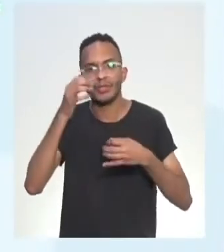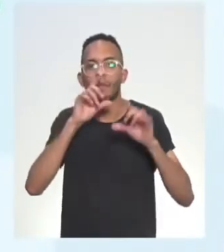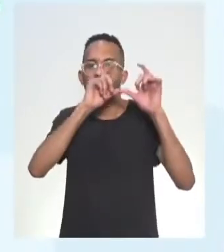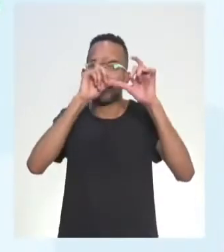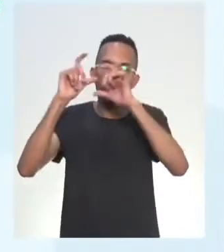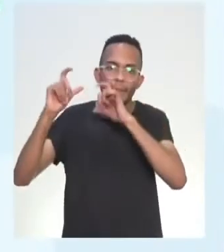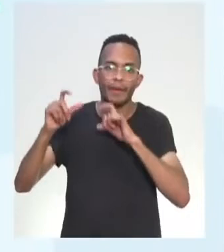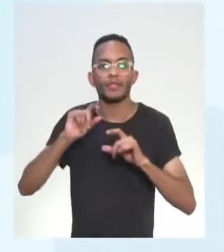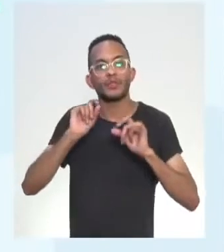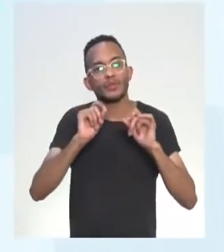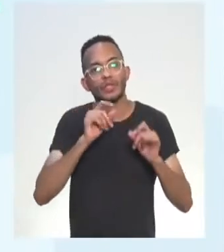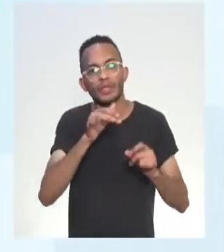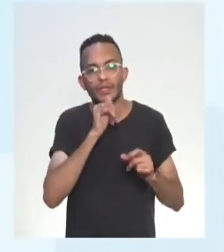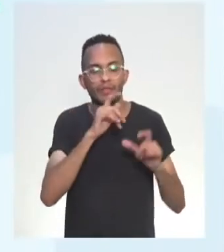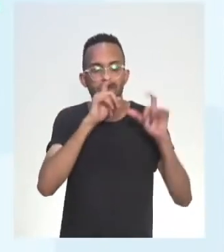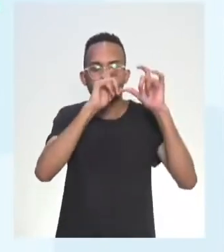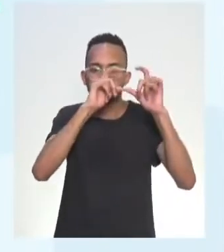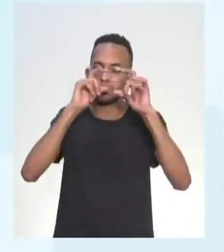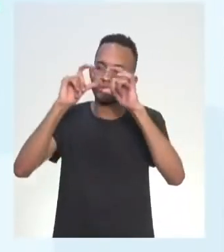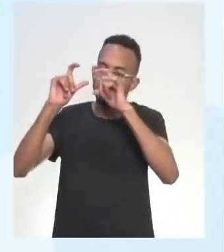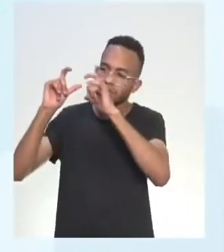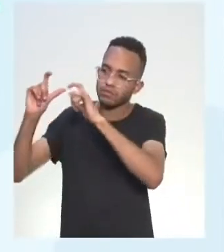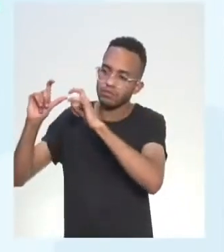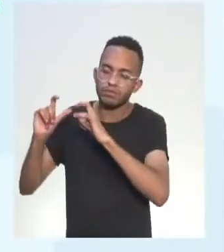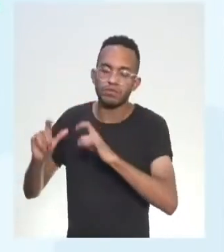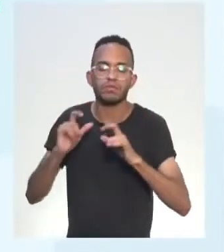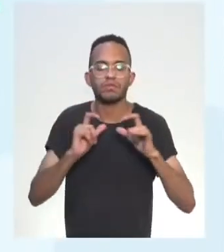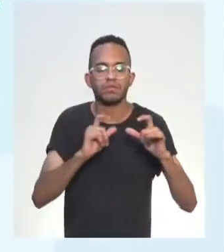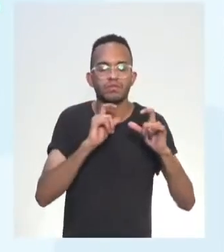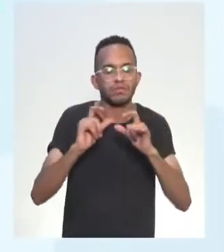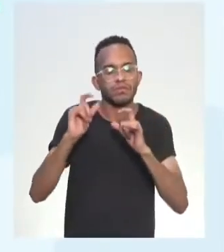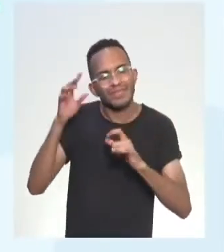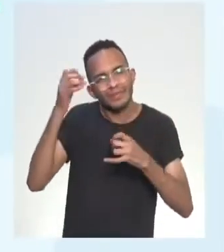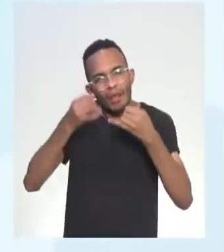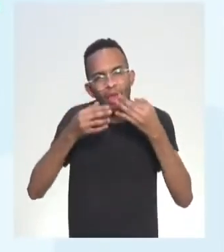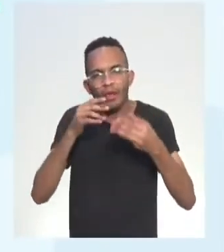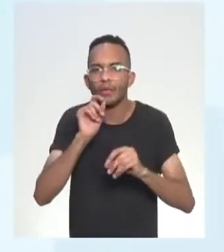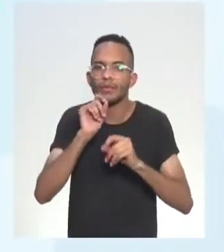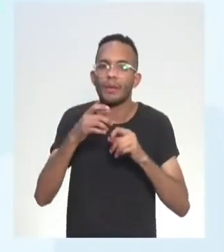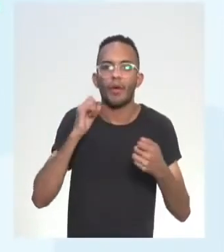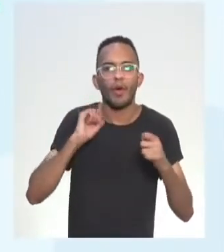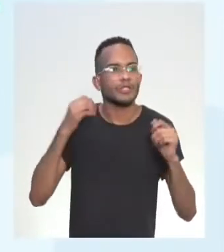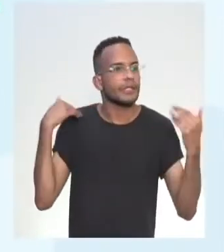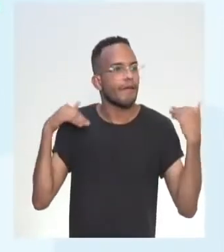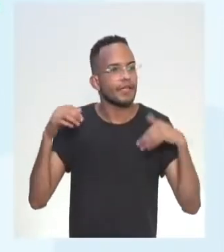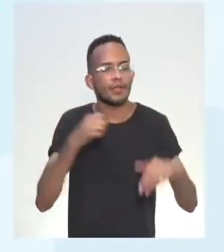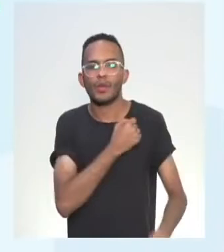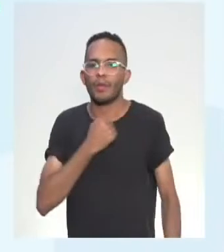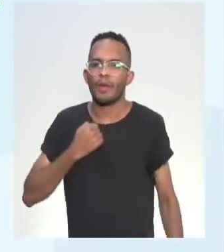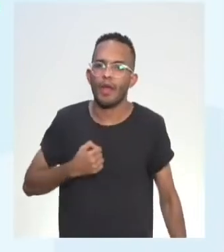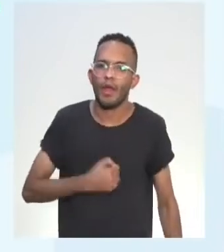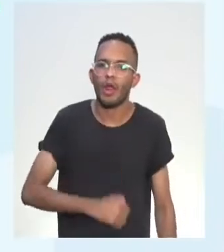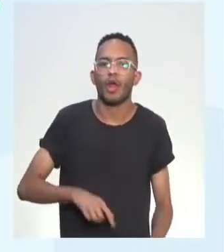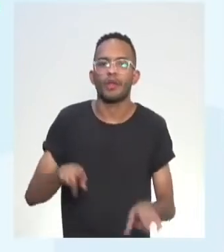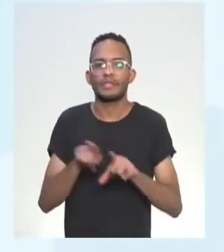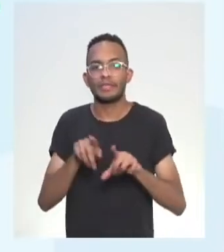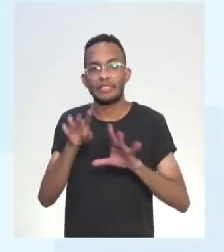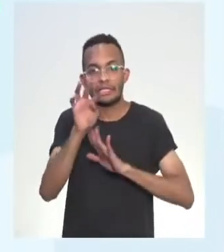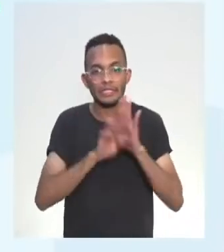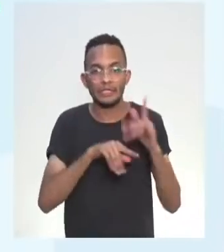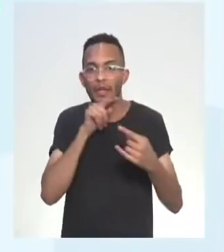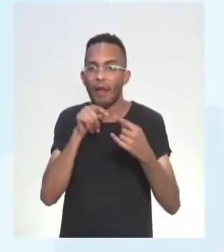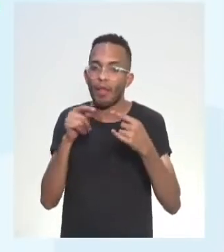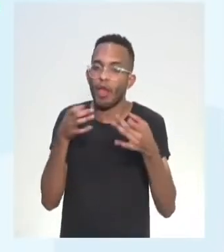quadros, que se dispõem um ao lado do outro, propiciando a progressão narrativa. O conteúdo pode ser de aventura, de super-heróis, até textos que abordam de